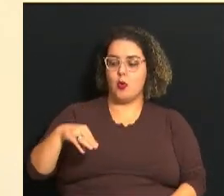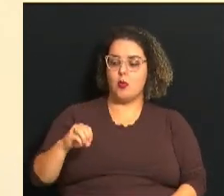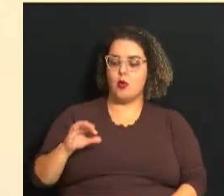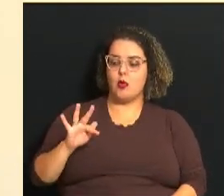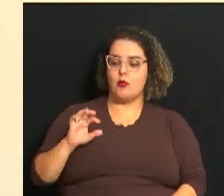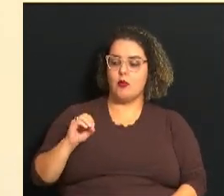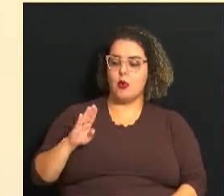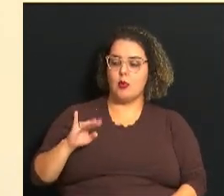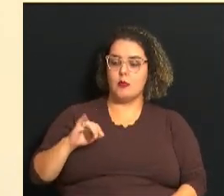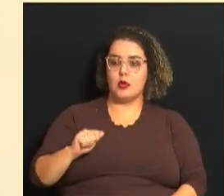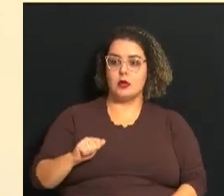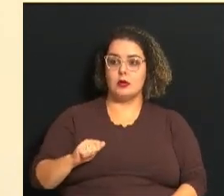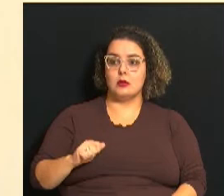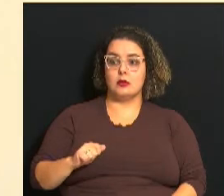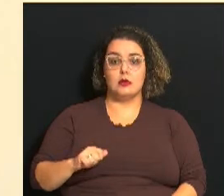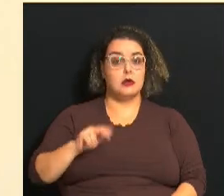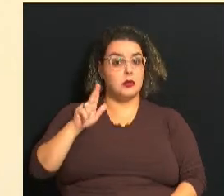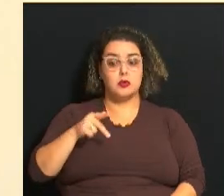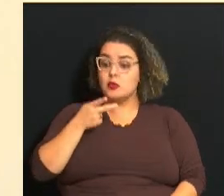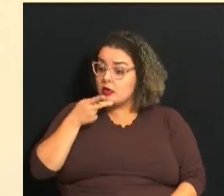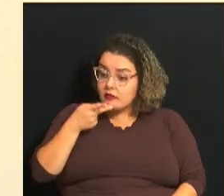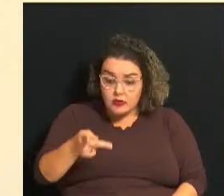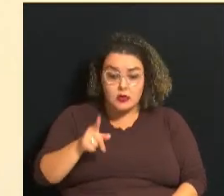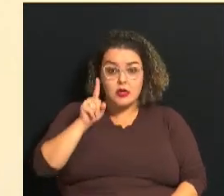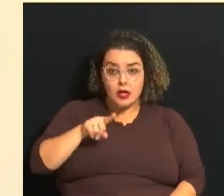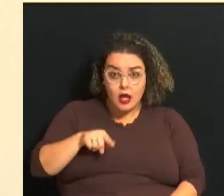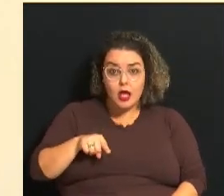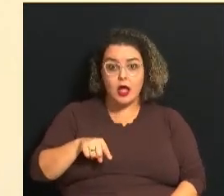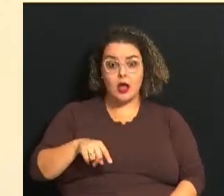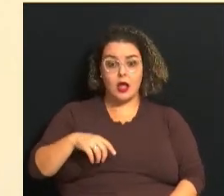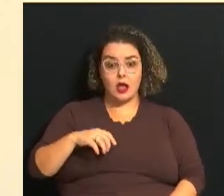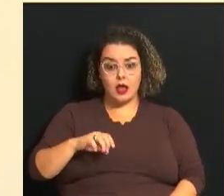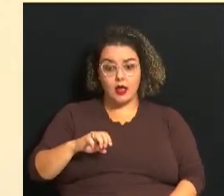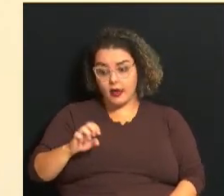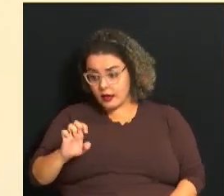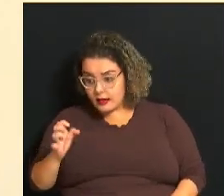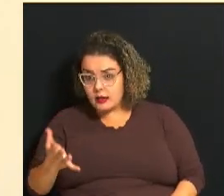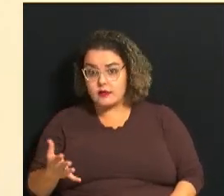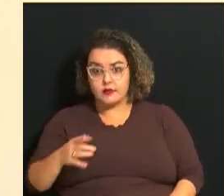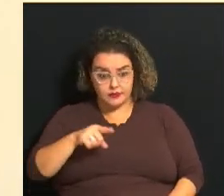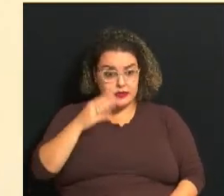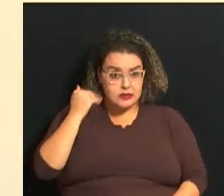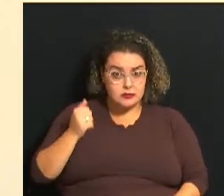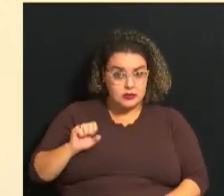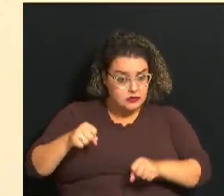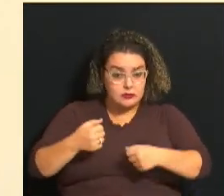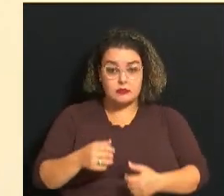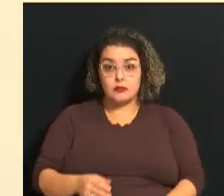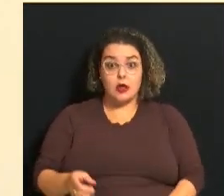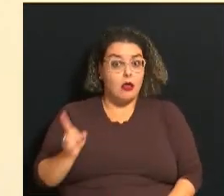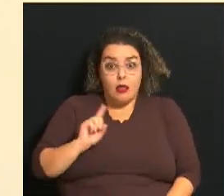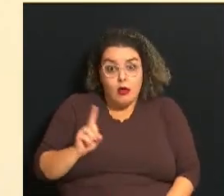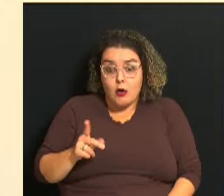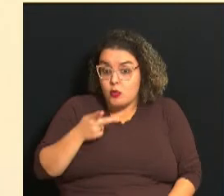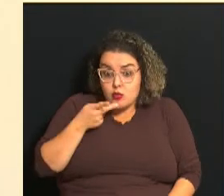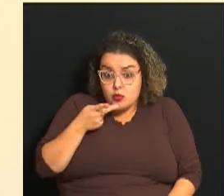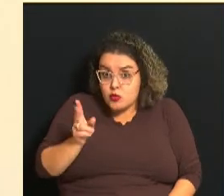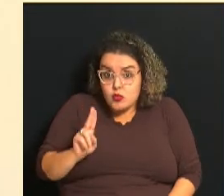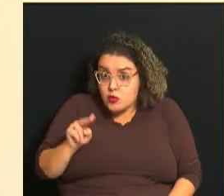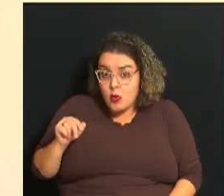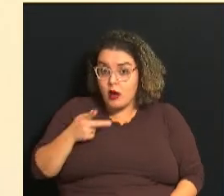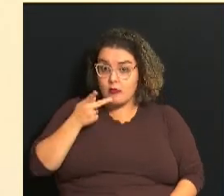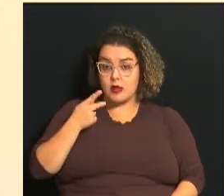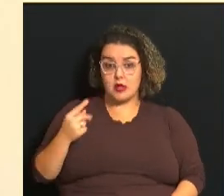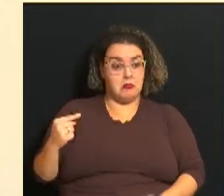da energia sexual que ele nunca tinha sumida curioso isso que eu perguntei mas você sumiu todo mundo sabia vocês defendes não nunca falei ninguém nunca perguntou